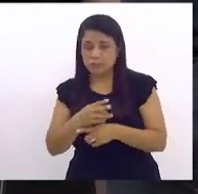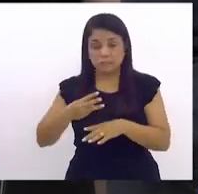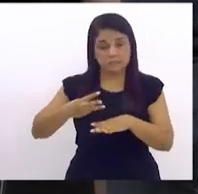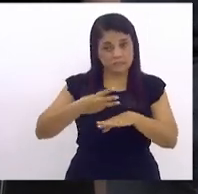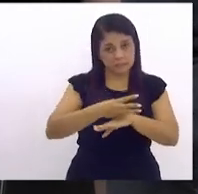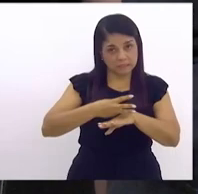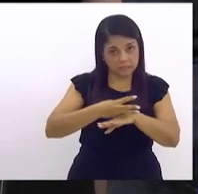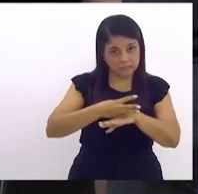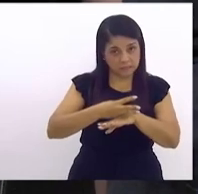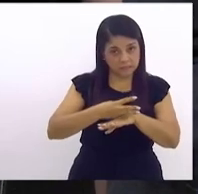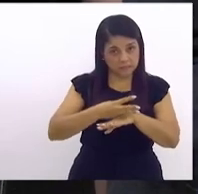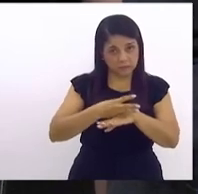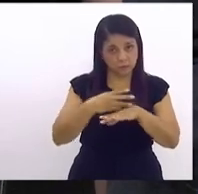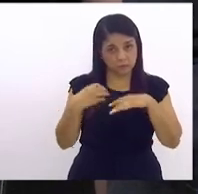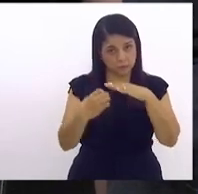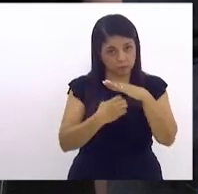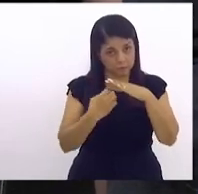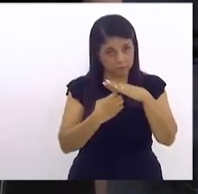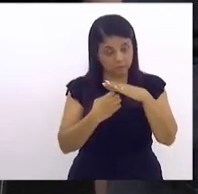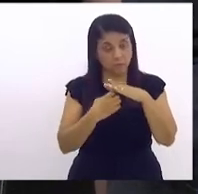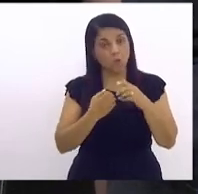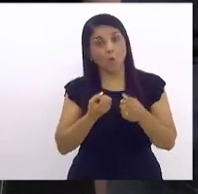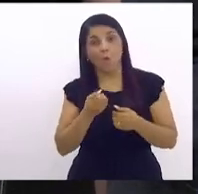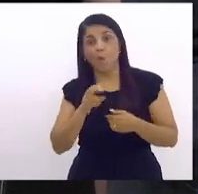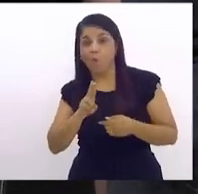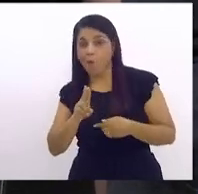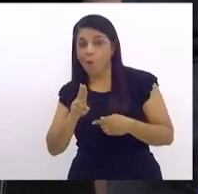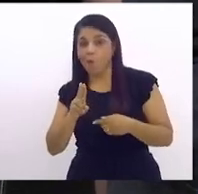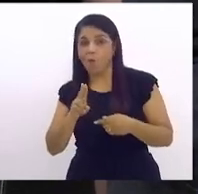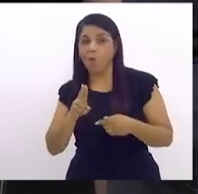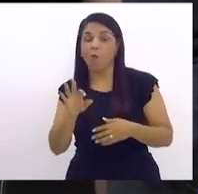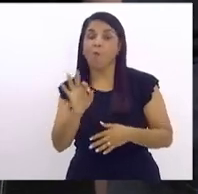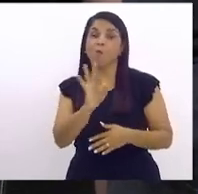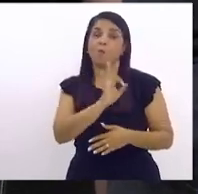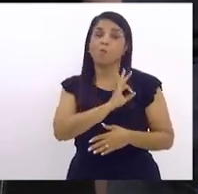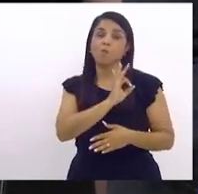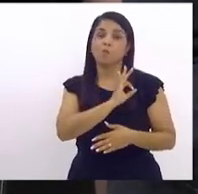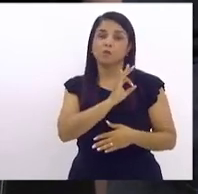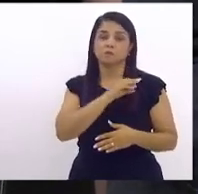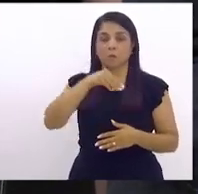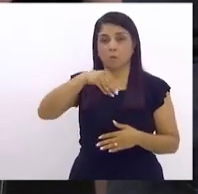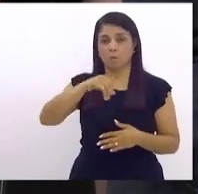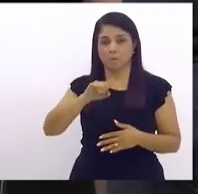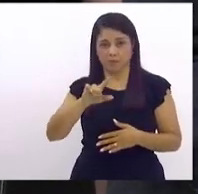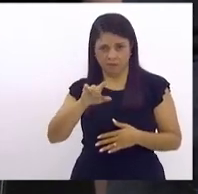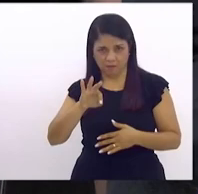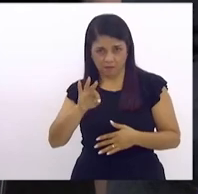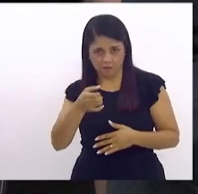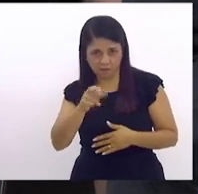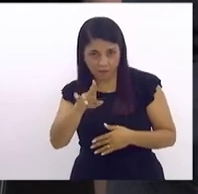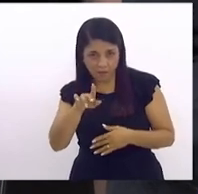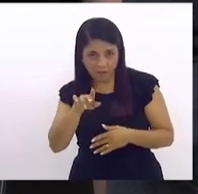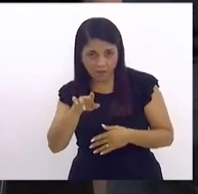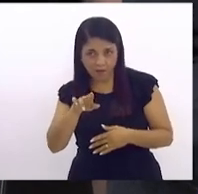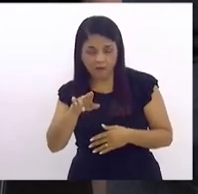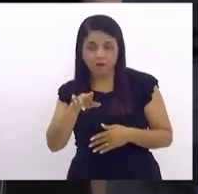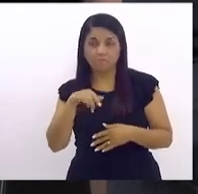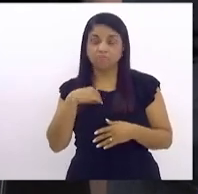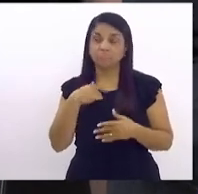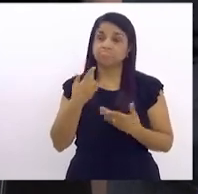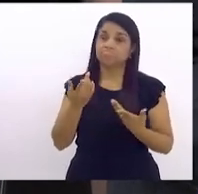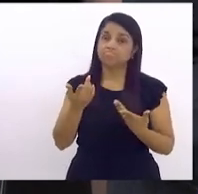terceirizados, né, ou se seriam realmente policiais militares. Quer dizer, você mexeria,